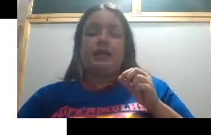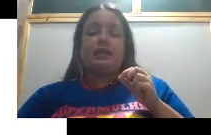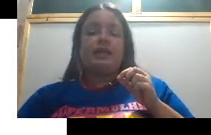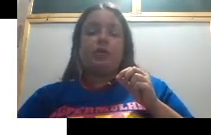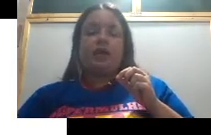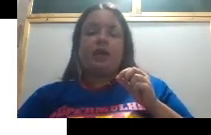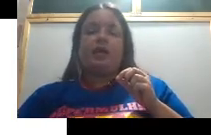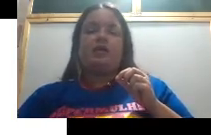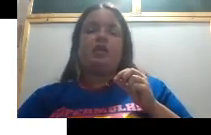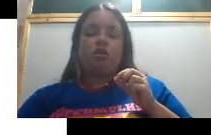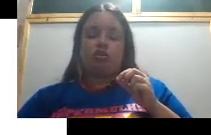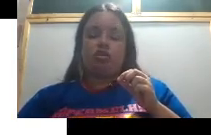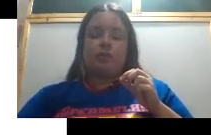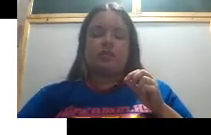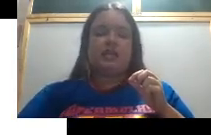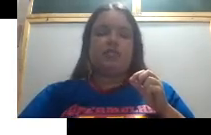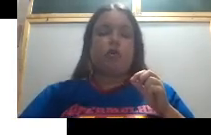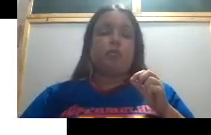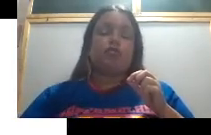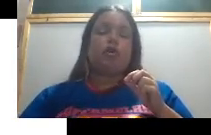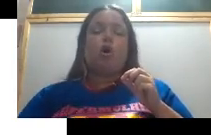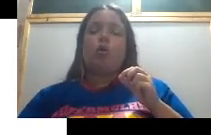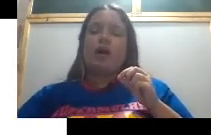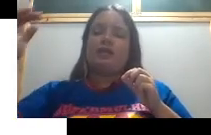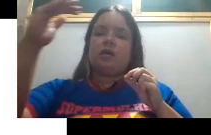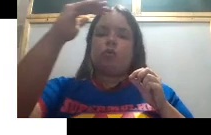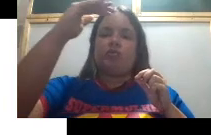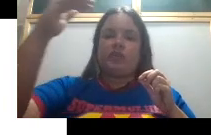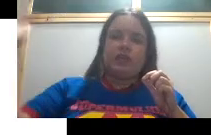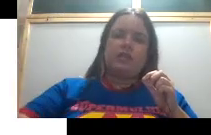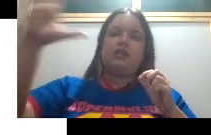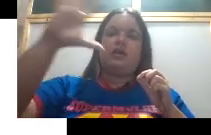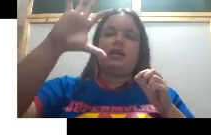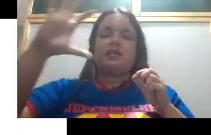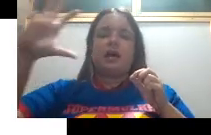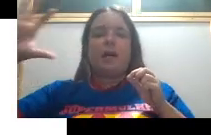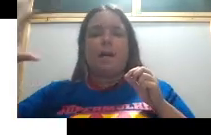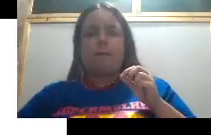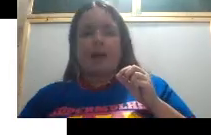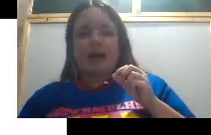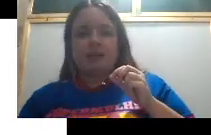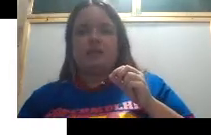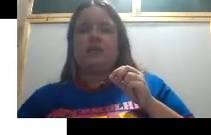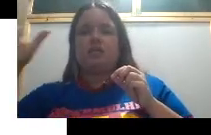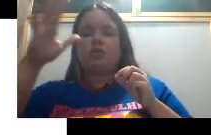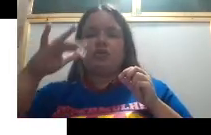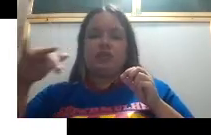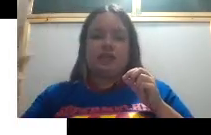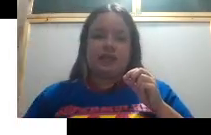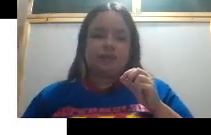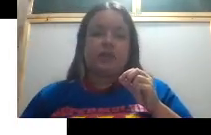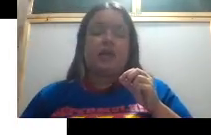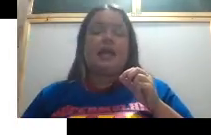Val tem o que nós temos aí de fornos o retângulo verde né que essa parte